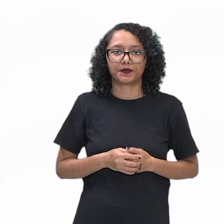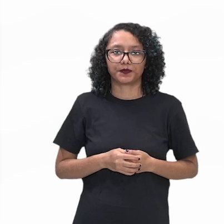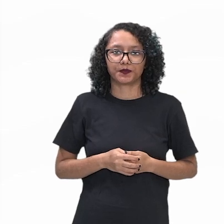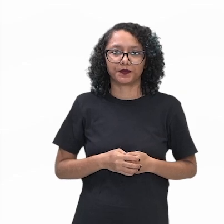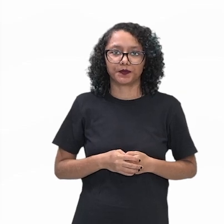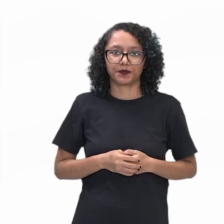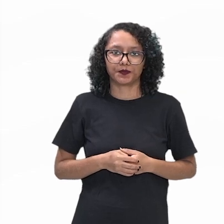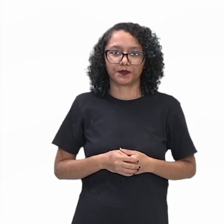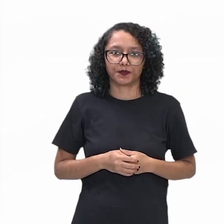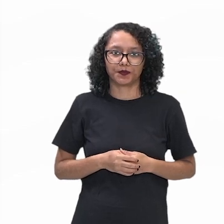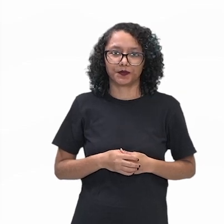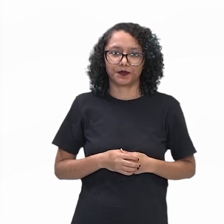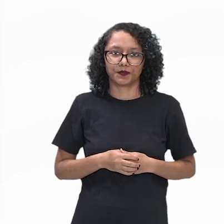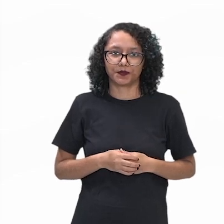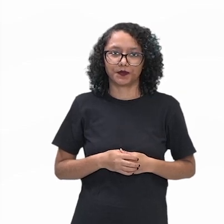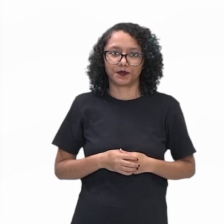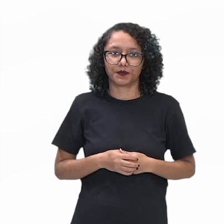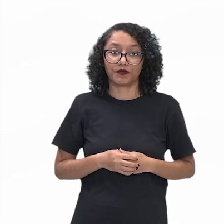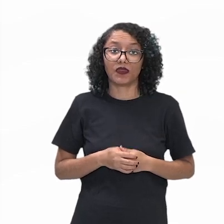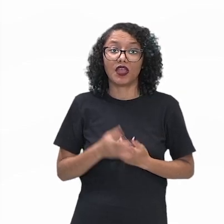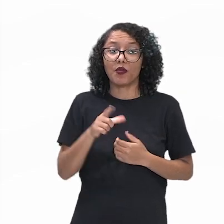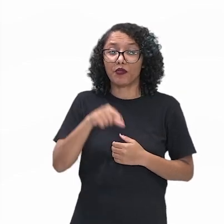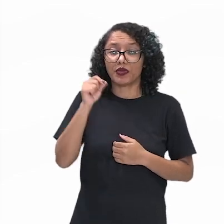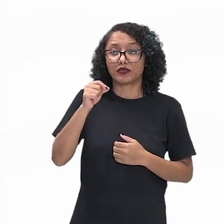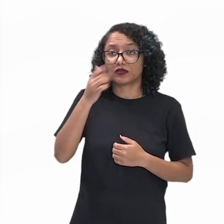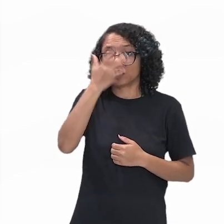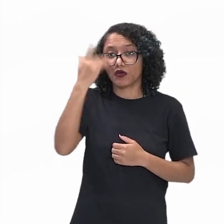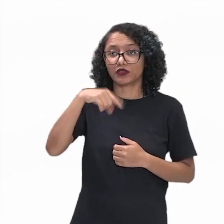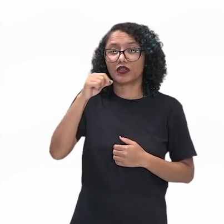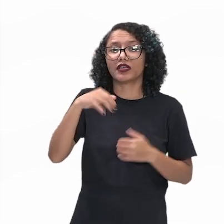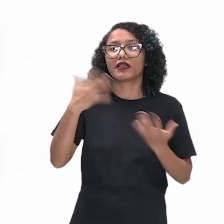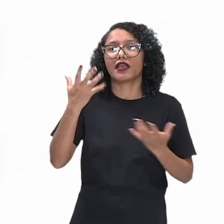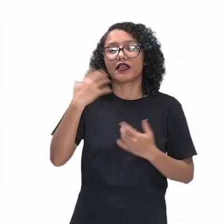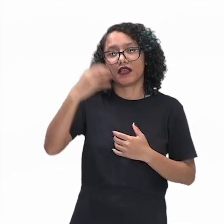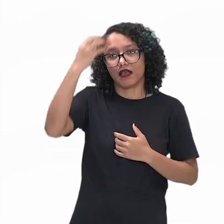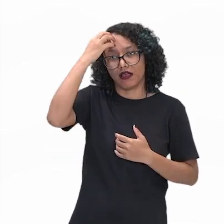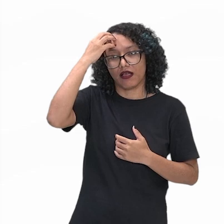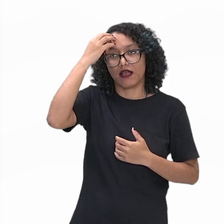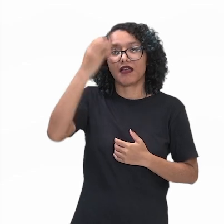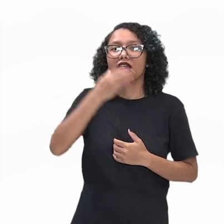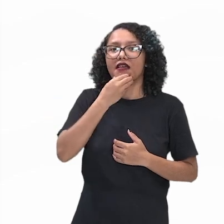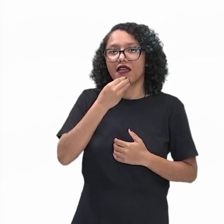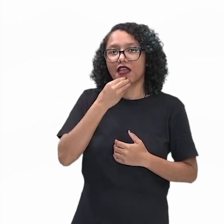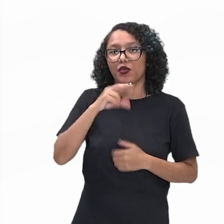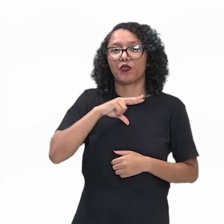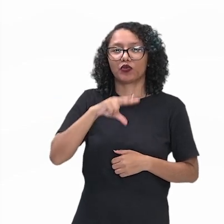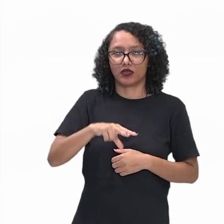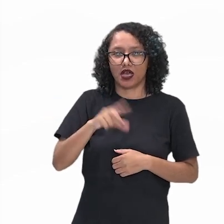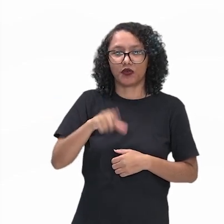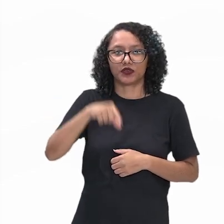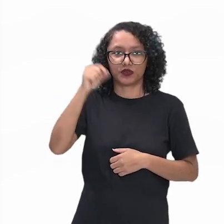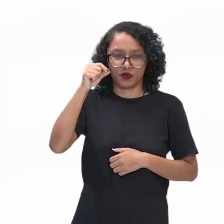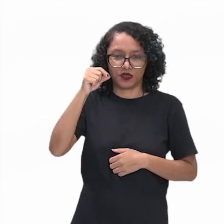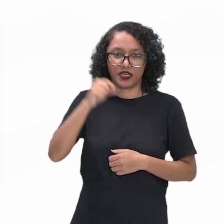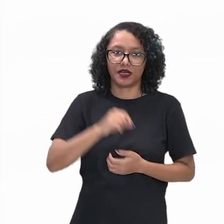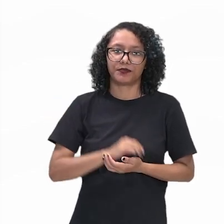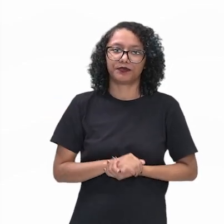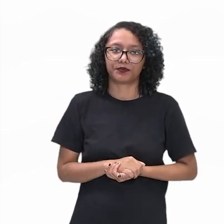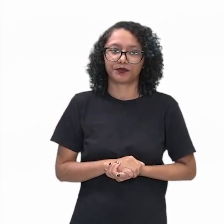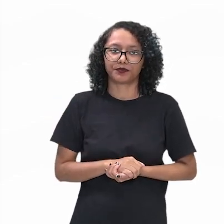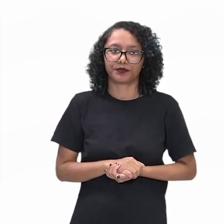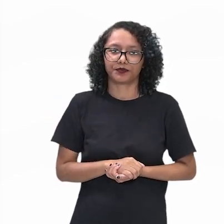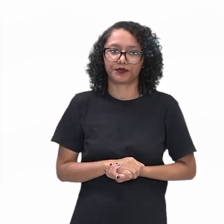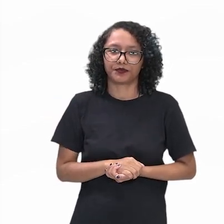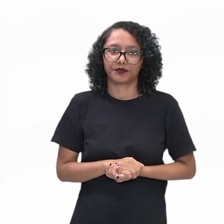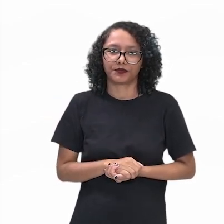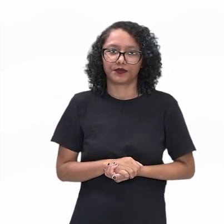empossado pelo próprio rei, pelo próprio pela própria coroa portuguesa, então eram pessoas de confiança da